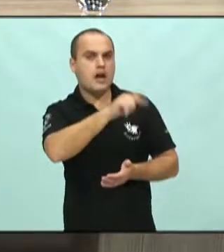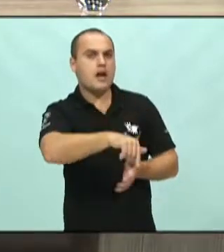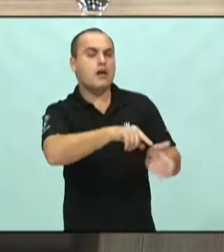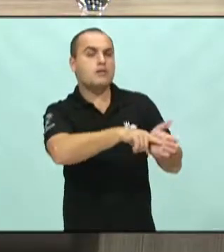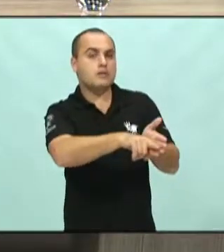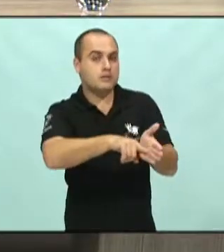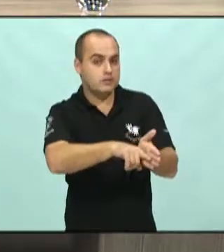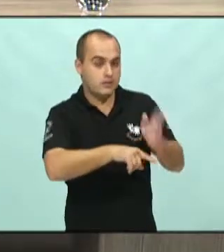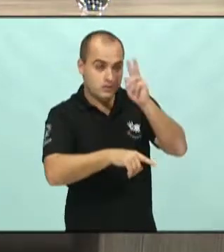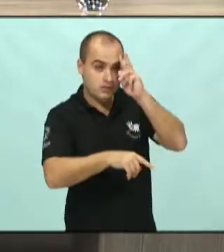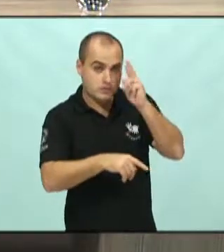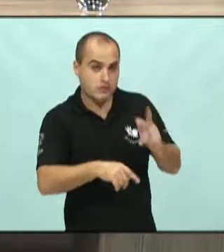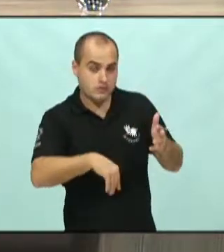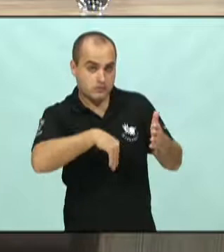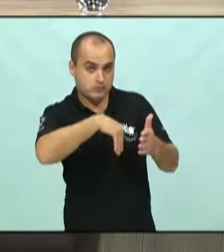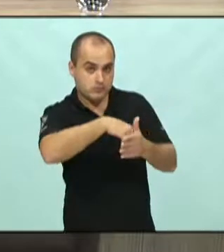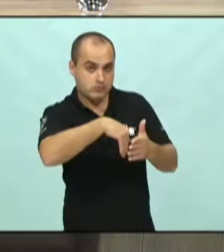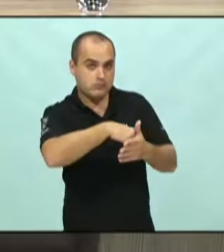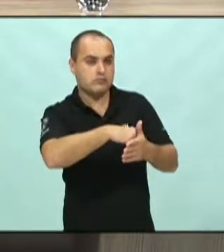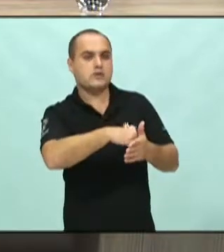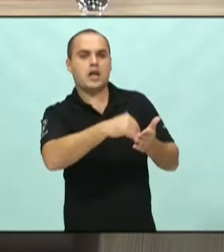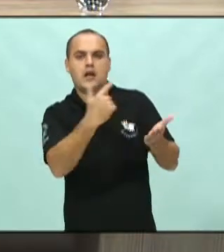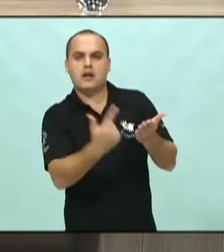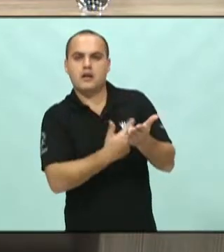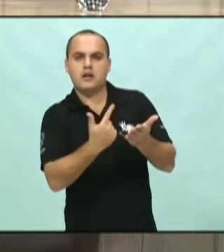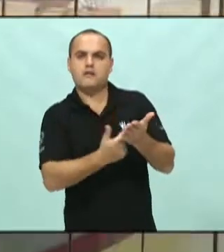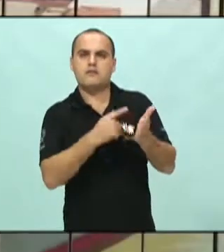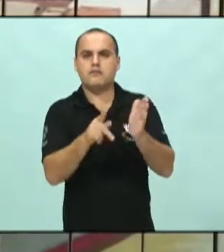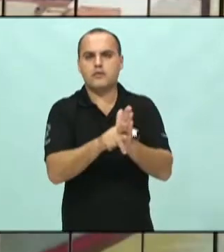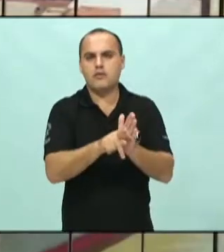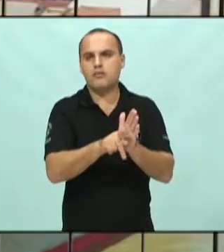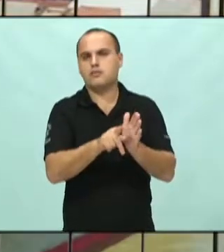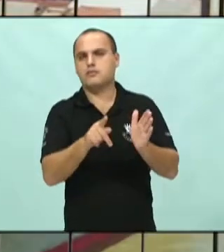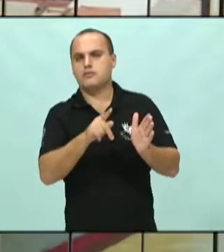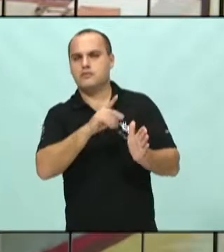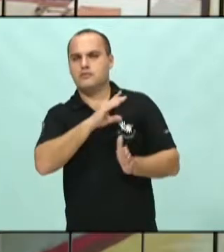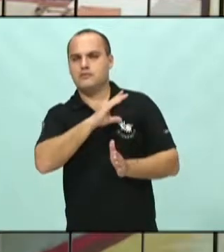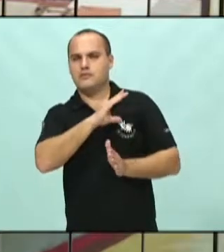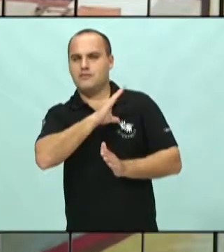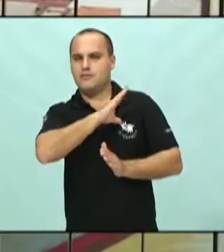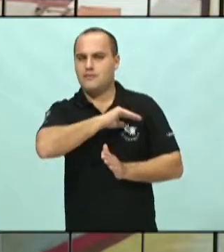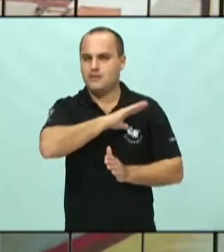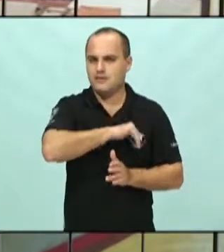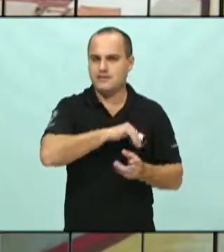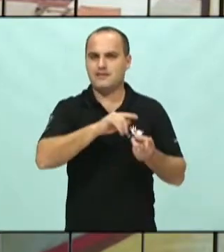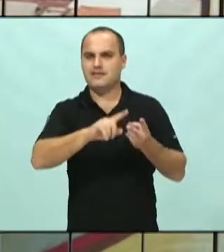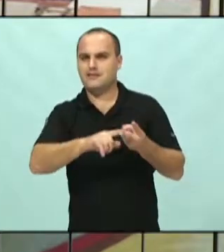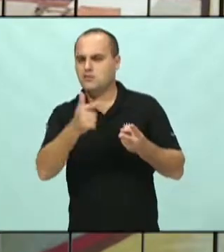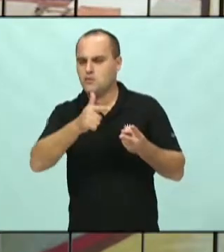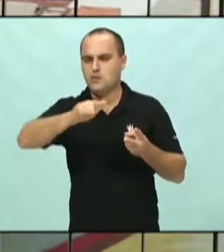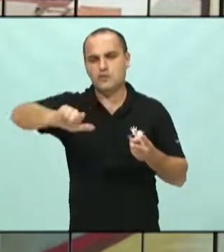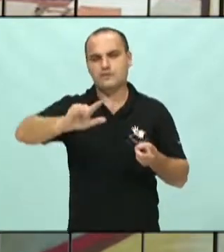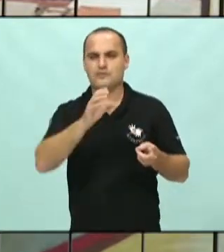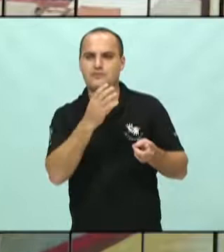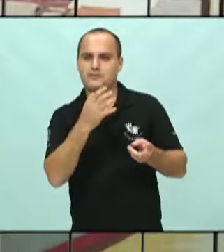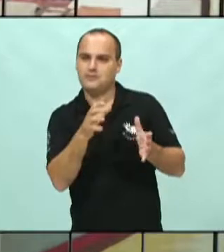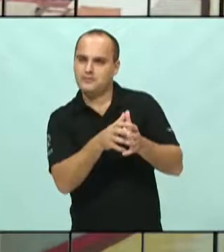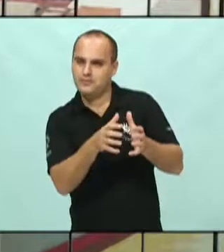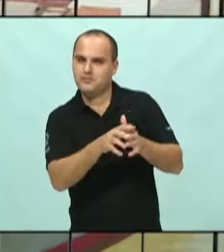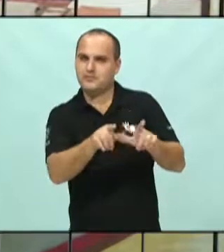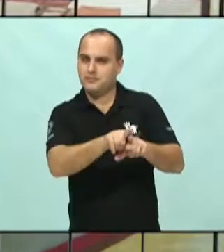história do futebol, né? Ele tem livros escritos sobre Corinthians, que é o time dele, e outros clubes também, e outros aspectos do